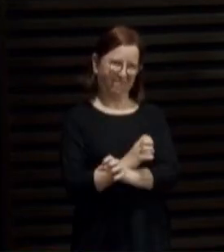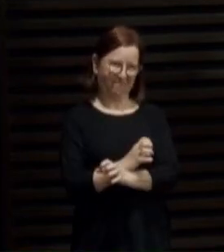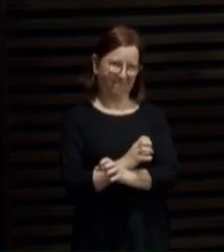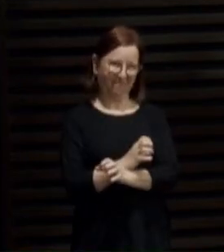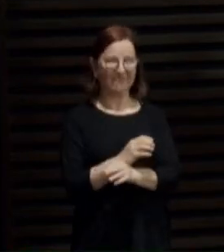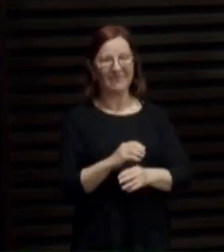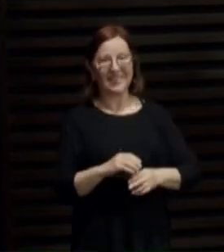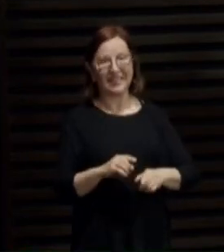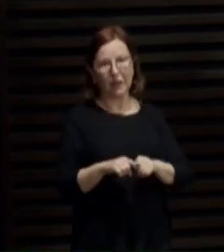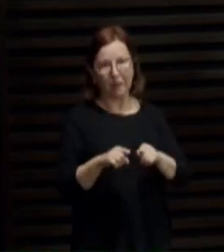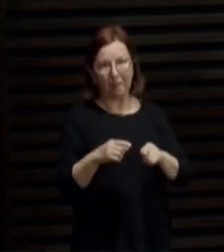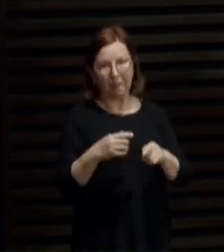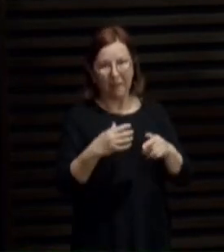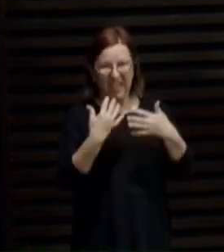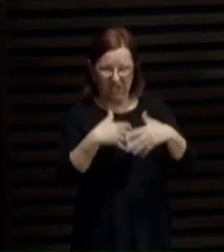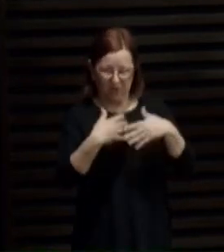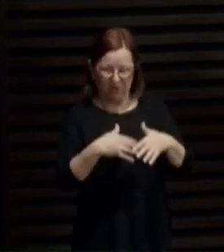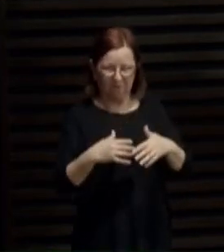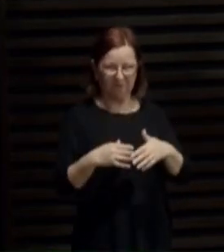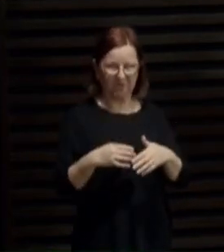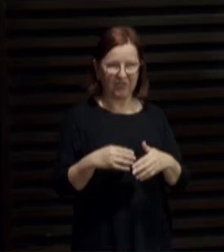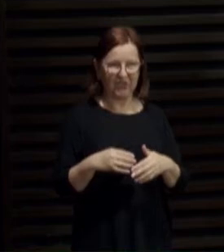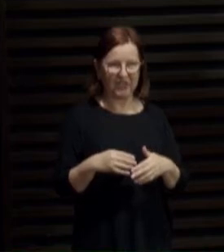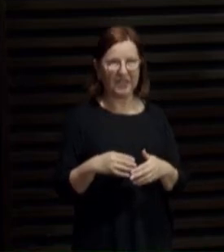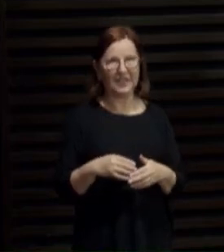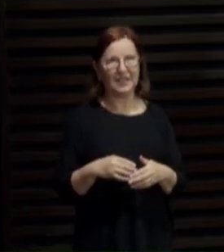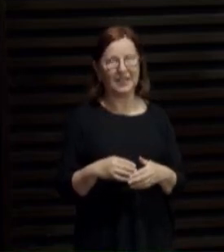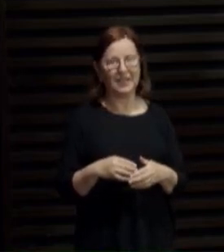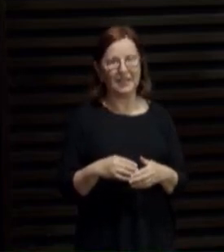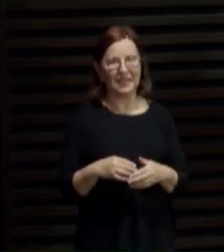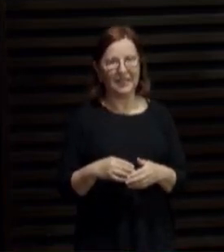e produz muita perturbação no seio da igreja.